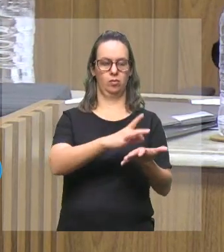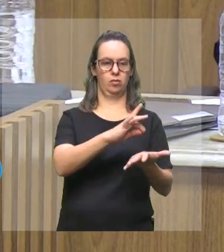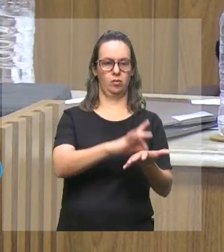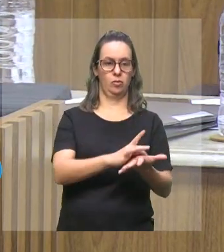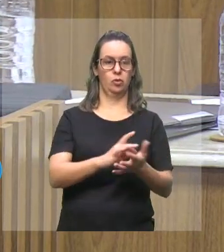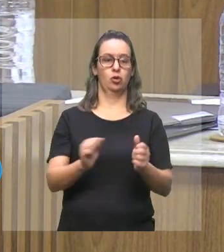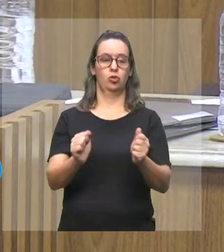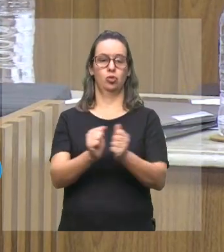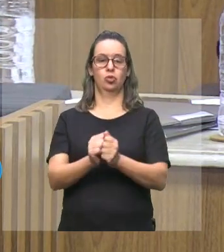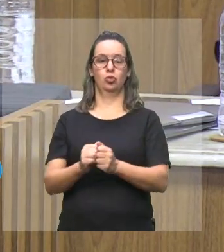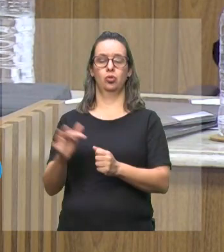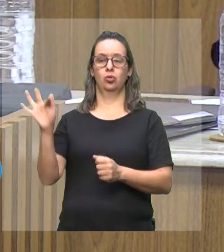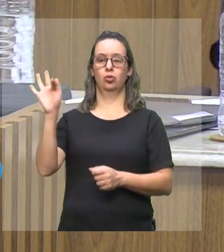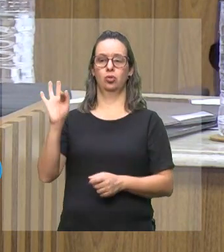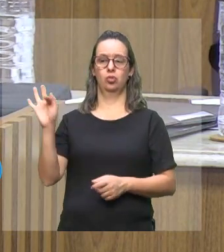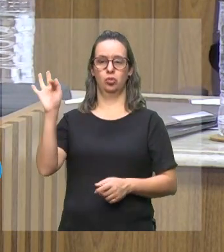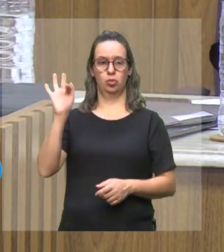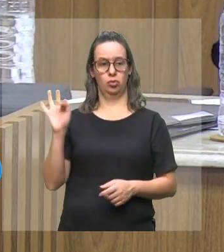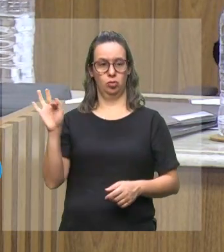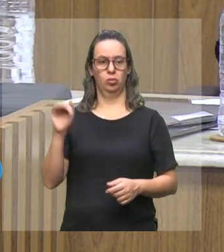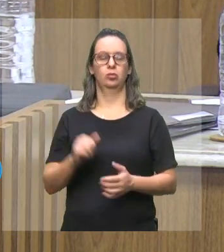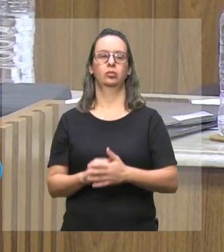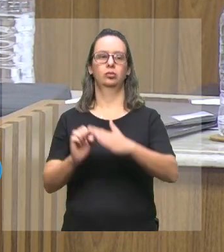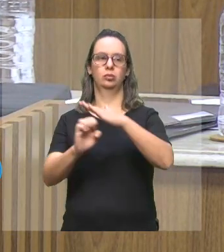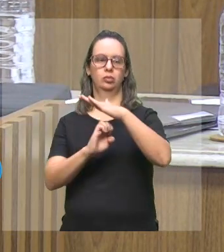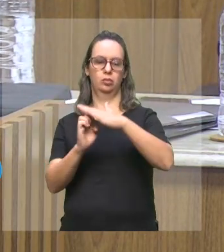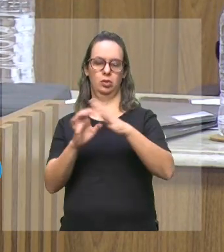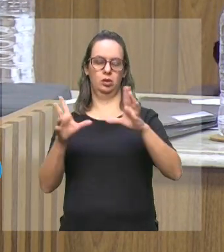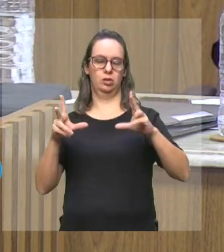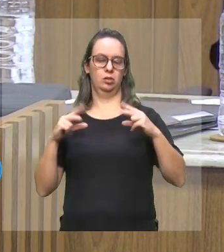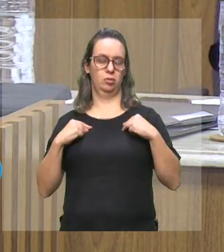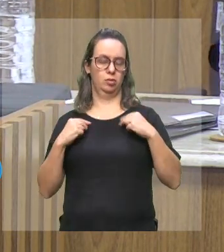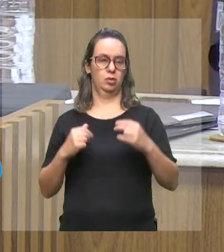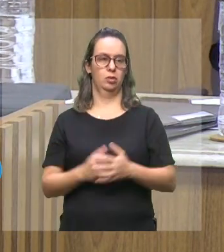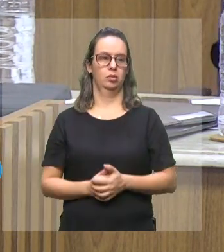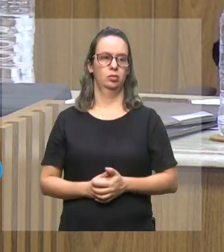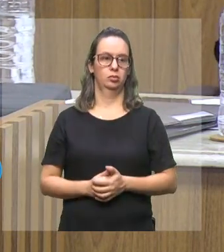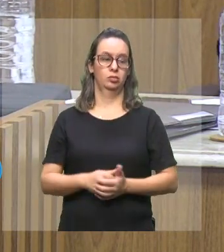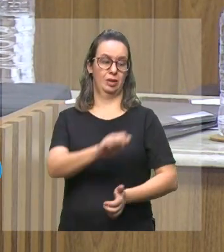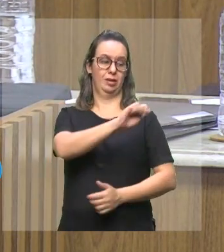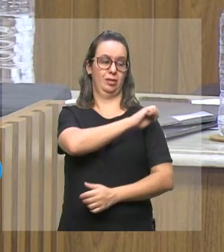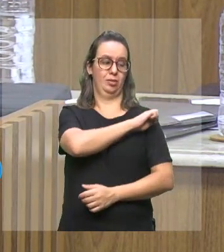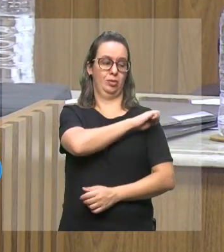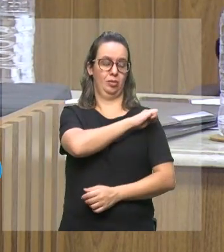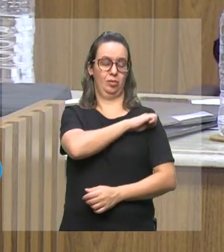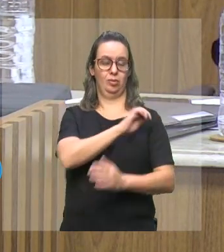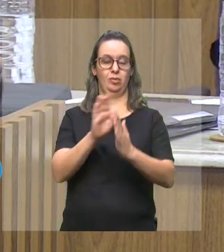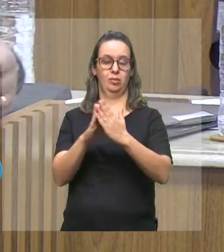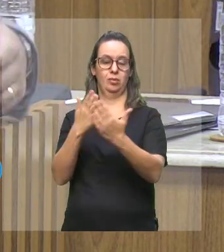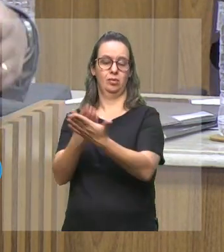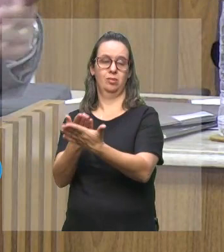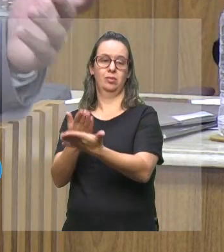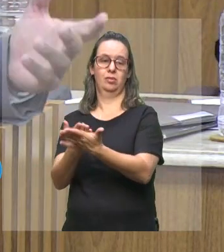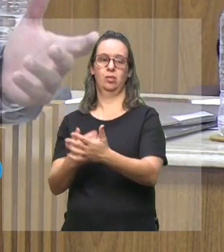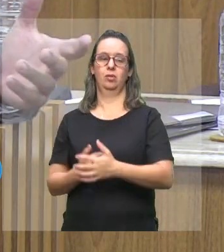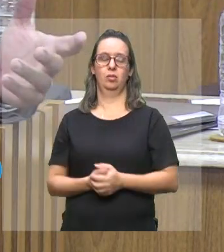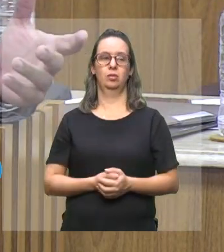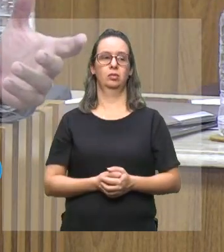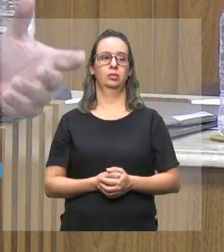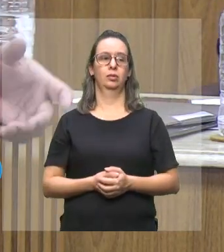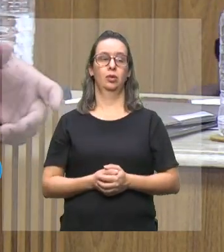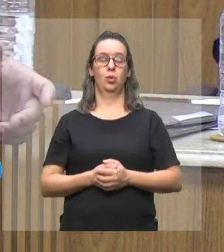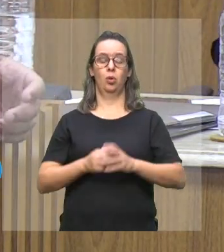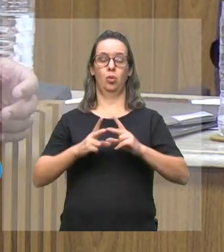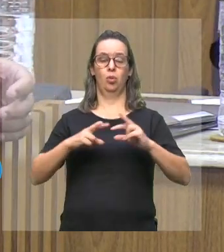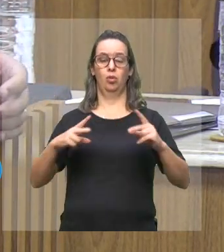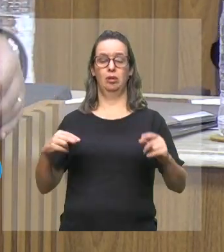universidades, empresas privadas, iniciativa privada, né, estudantes, que a gente nem consegue imaginar. Né,